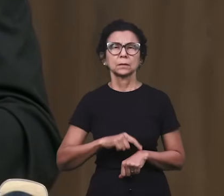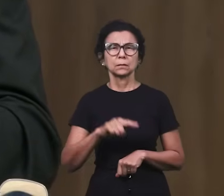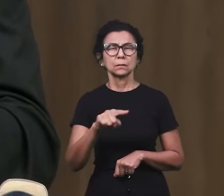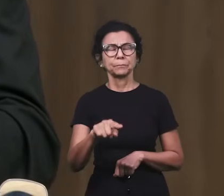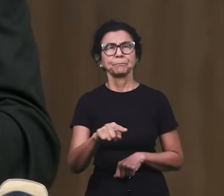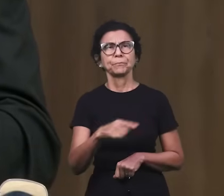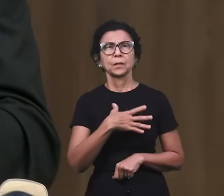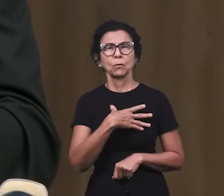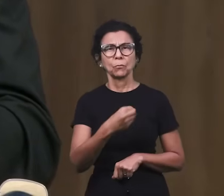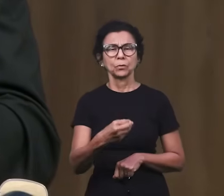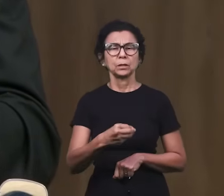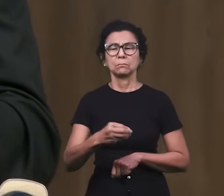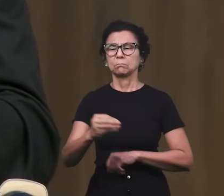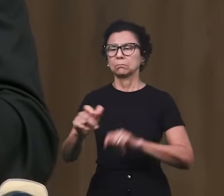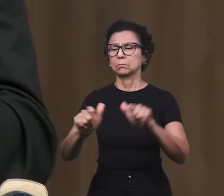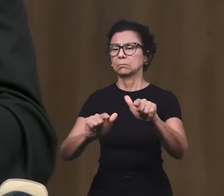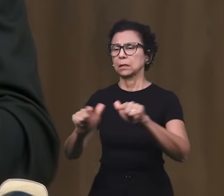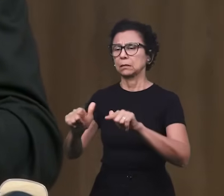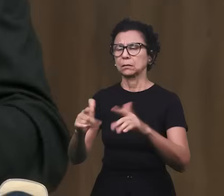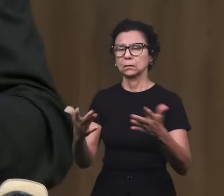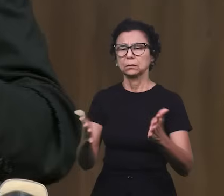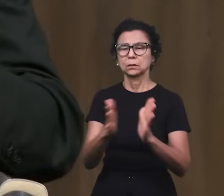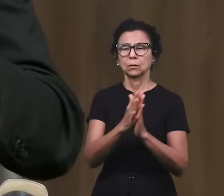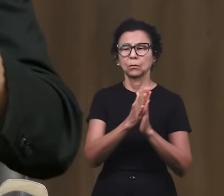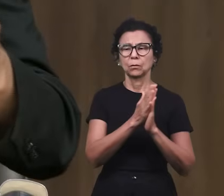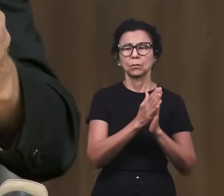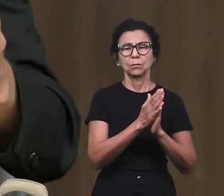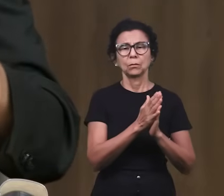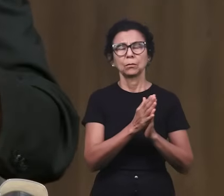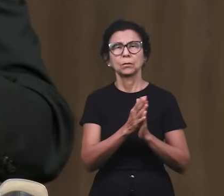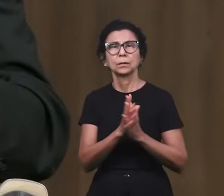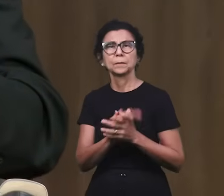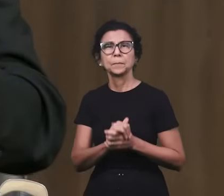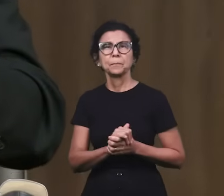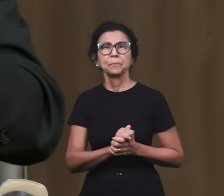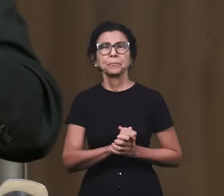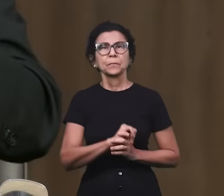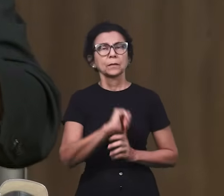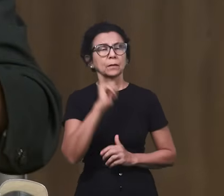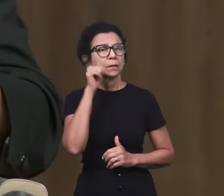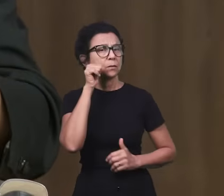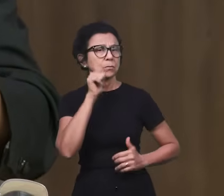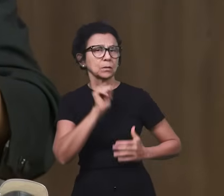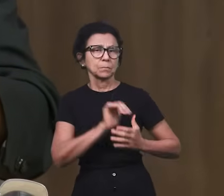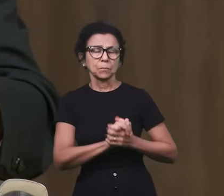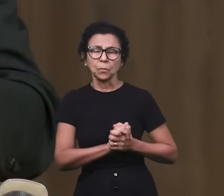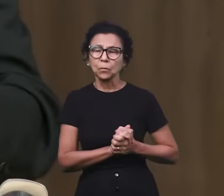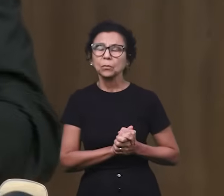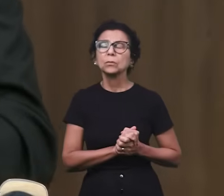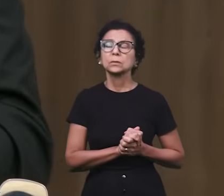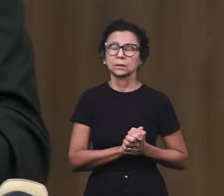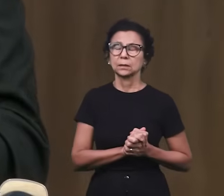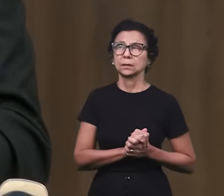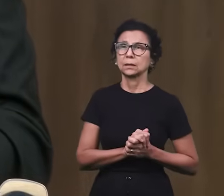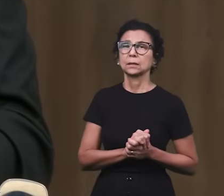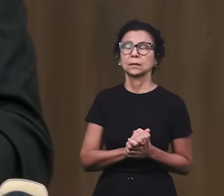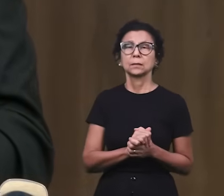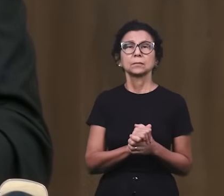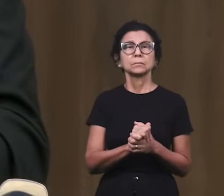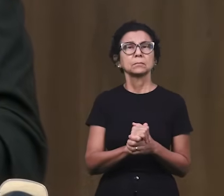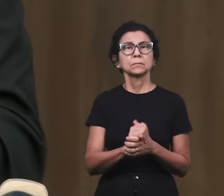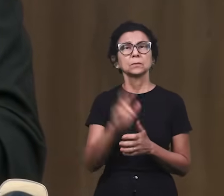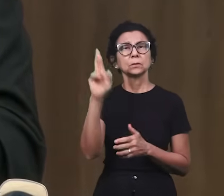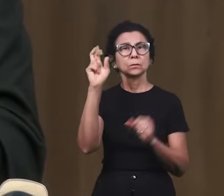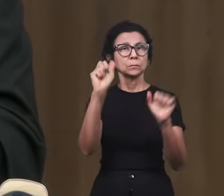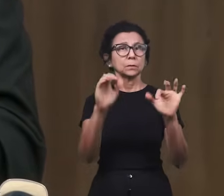está lá trabalhando, ele está lá fazendo apresentar, sua esposa só colocou na frente. Então é uma questão profissional que o Senhor abençoou, sem